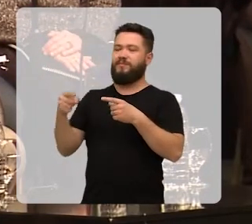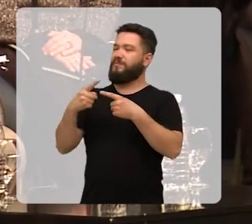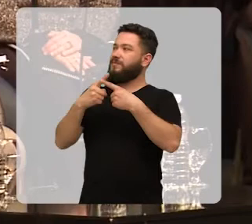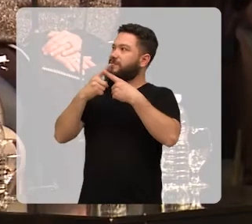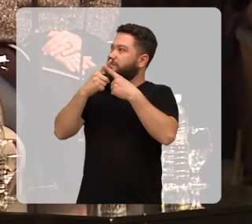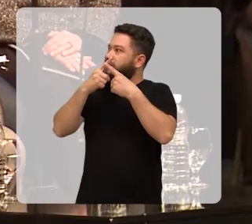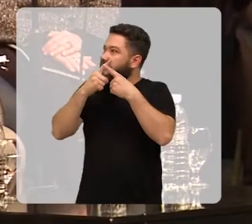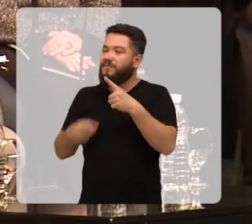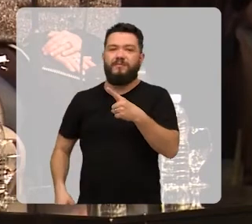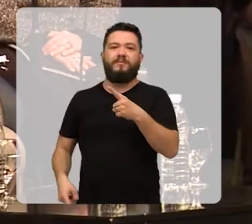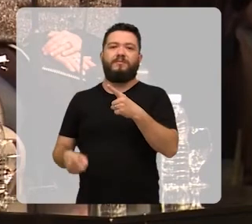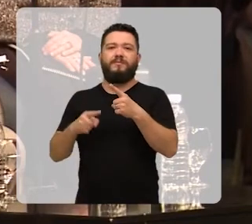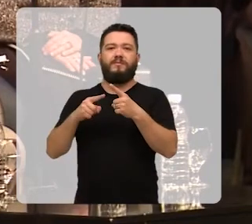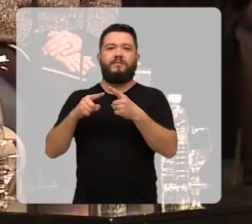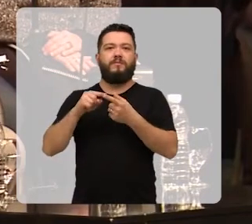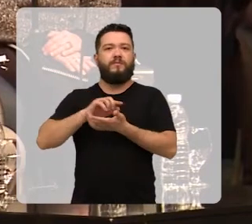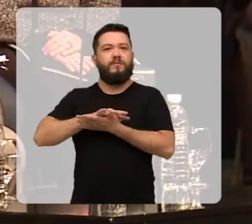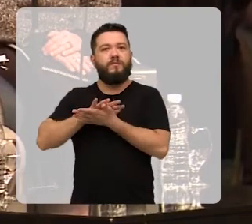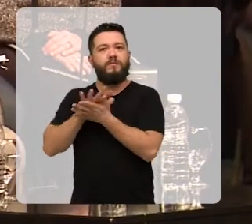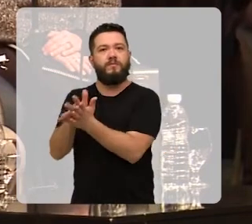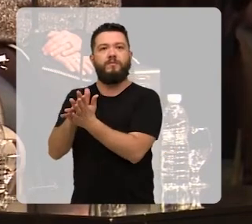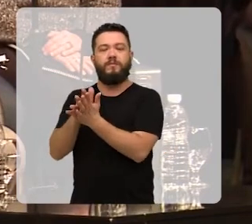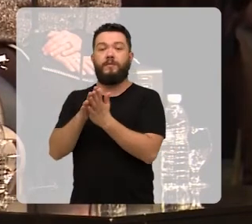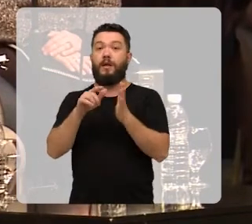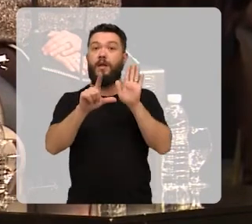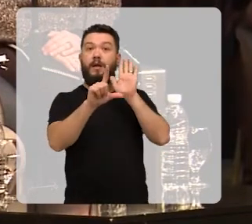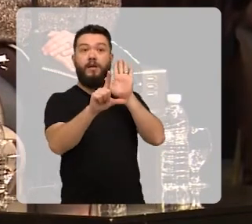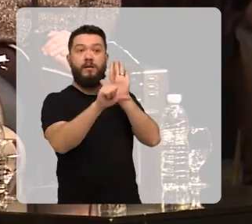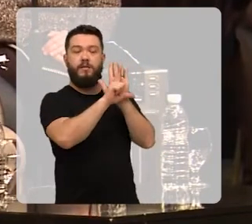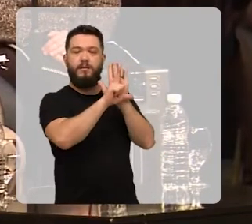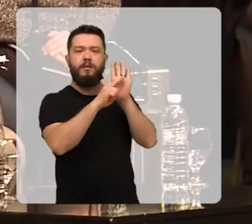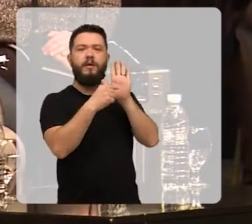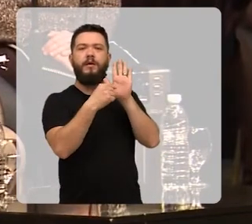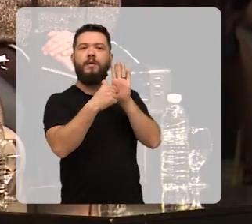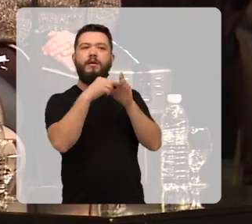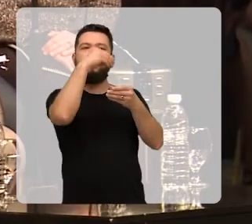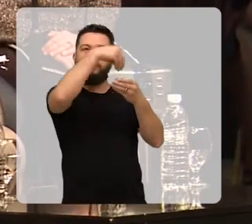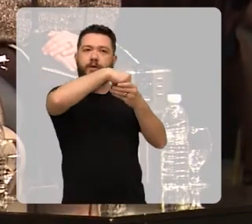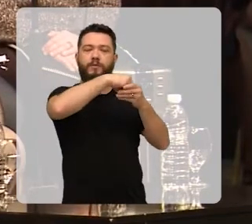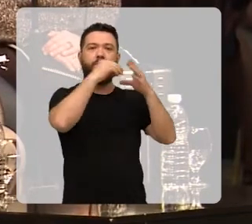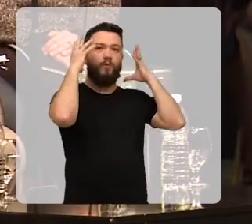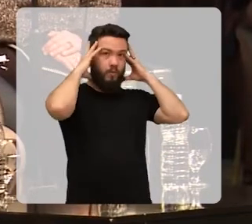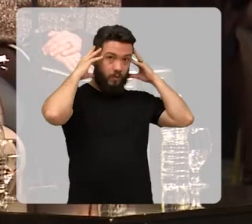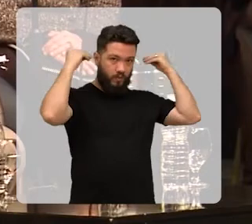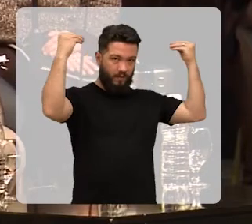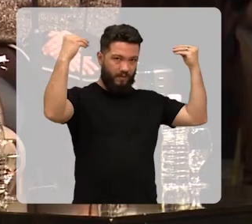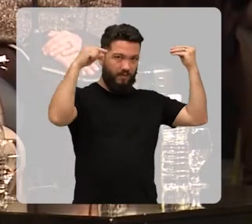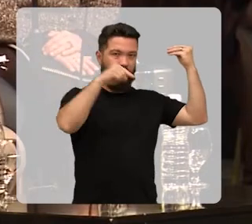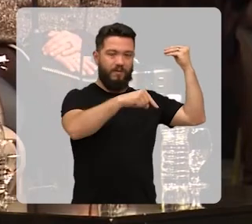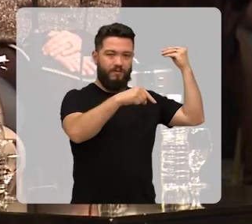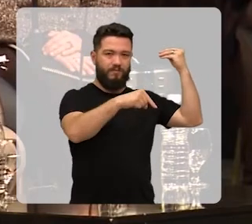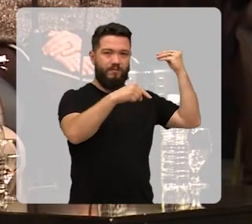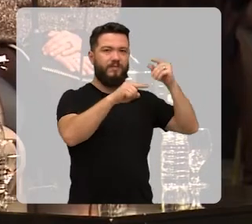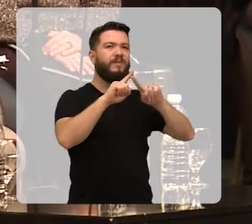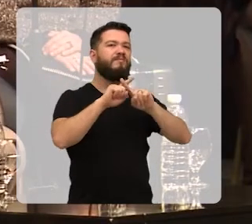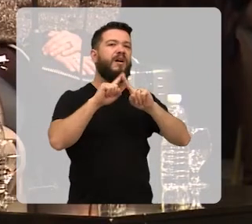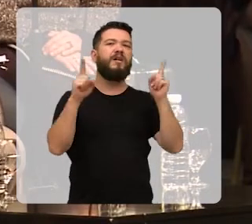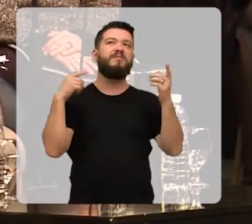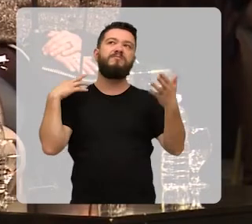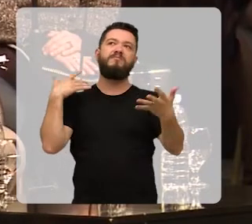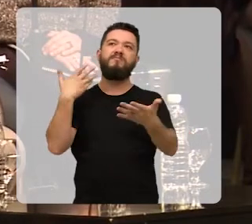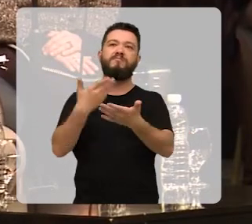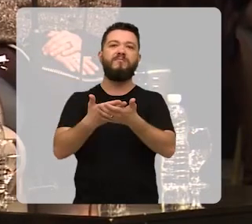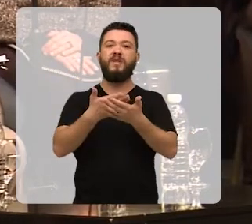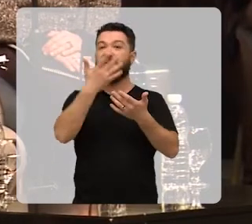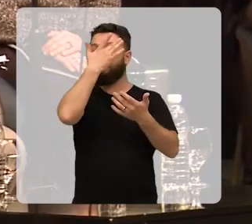era a única lei emitida contra uma minoria na Holanda hoje mas hoje ninguém sequer